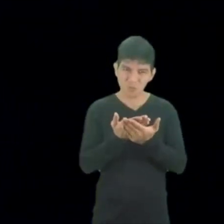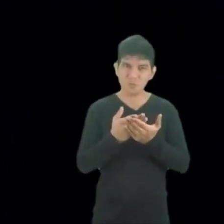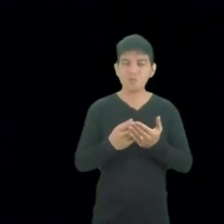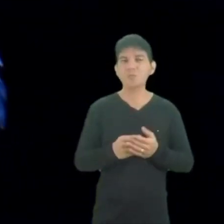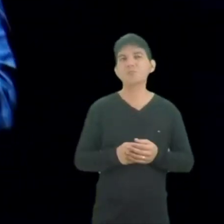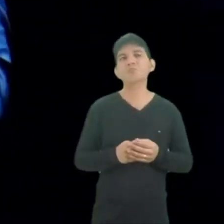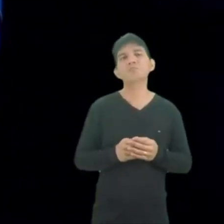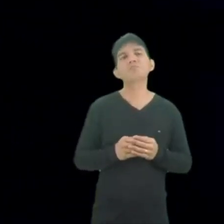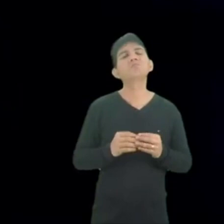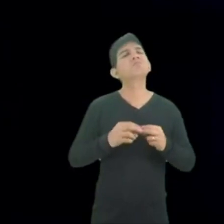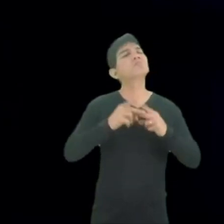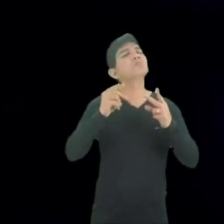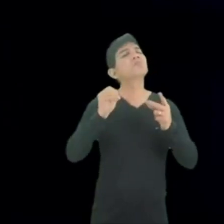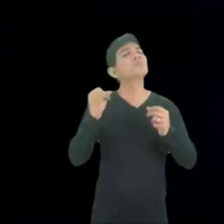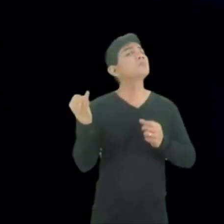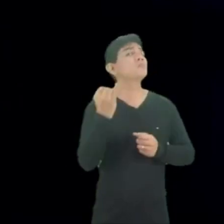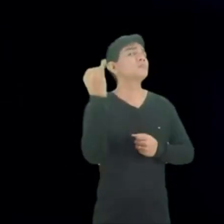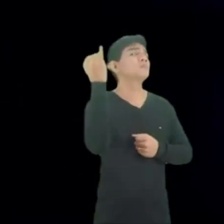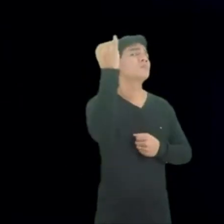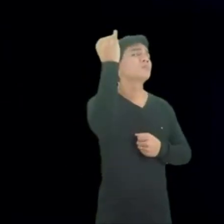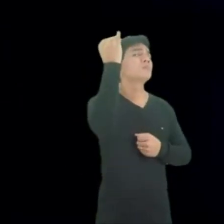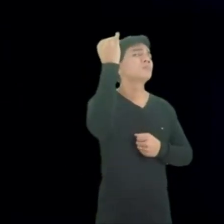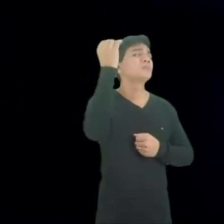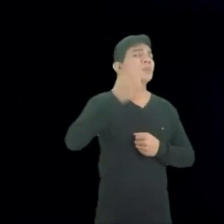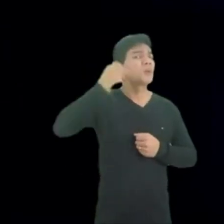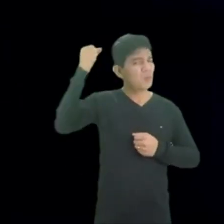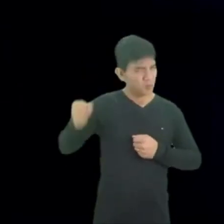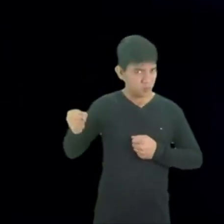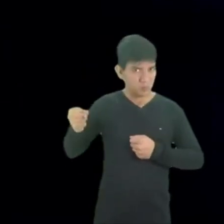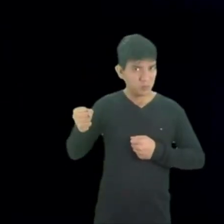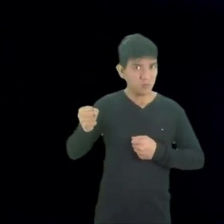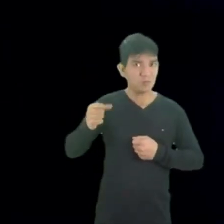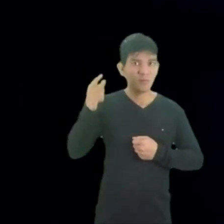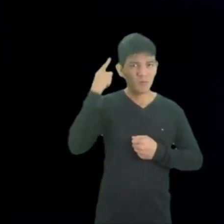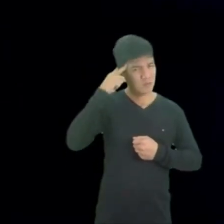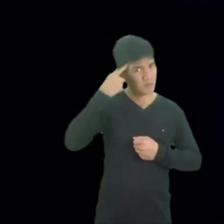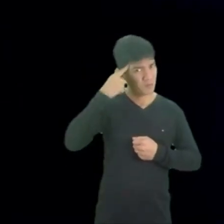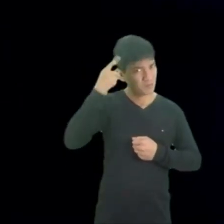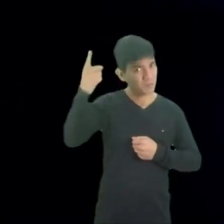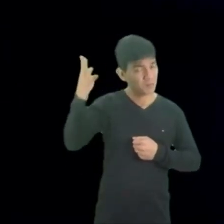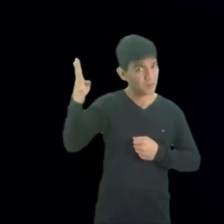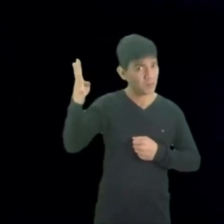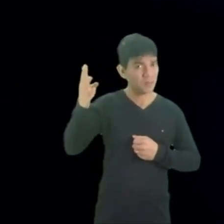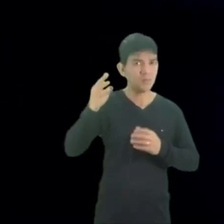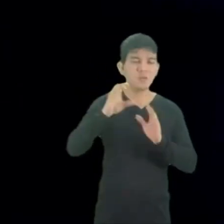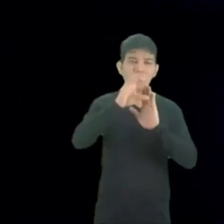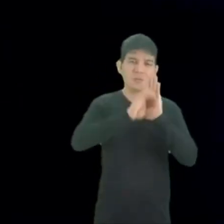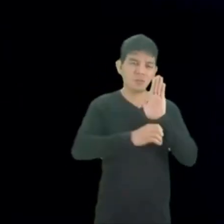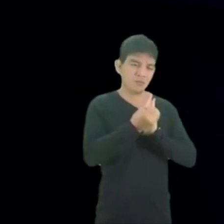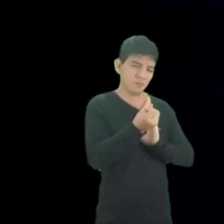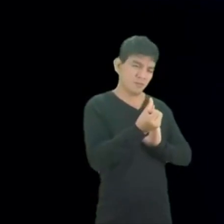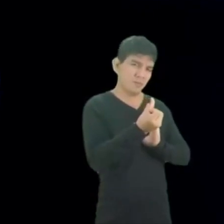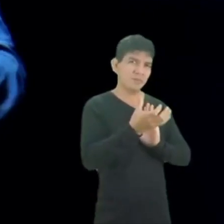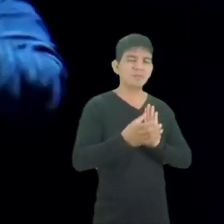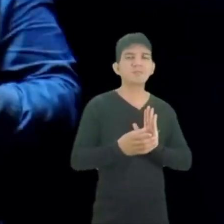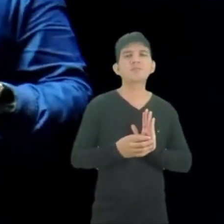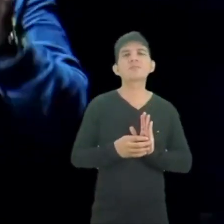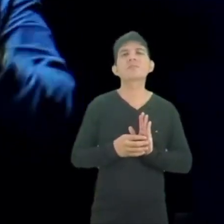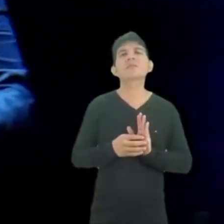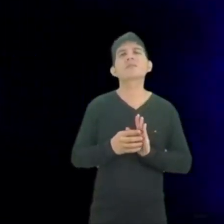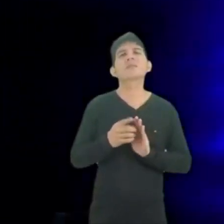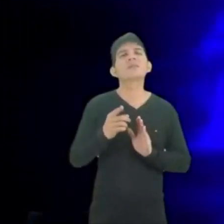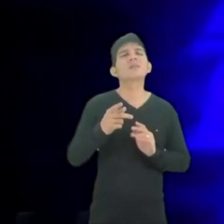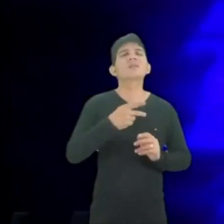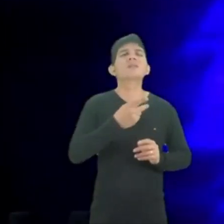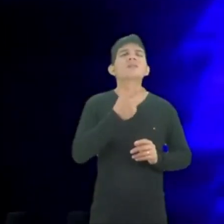mais importante, e aqui Moisés nos faz lembrar, neste capítulo 6, ele diz que os pais